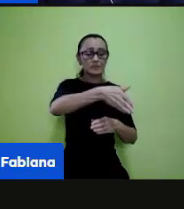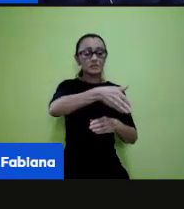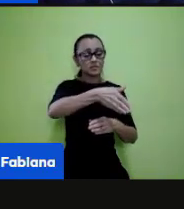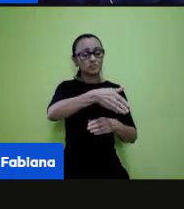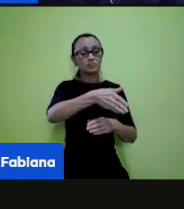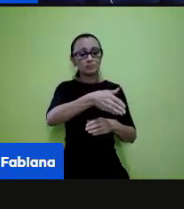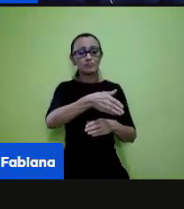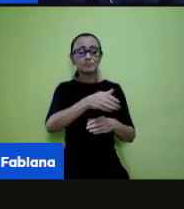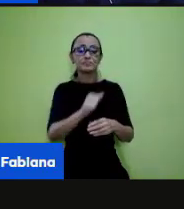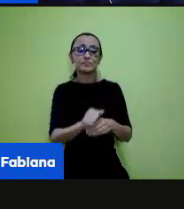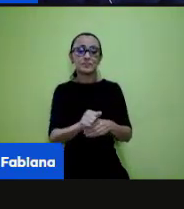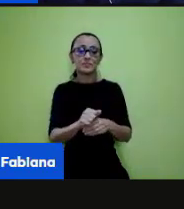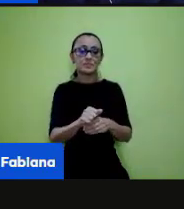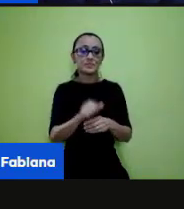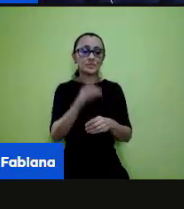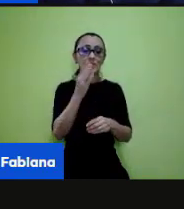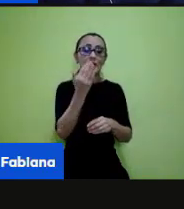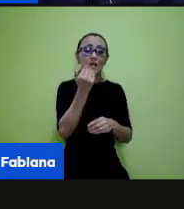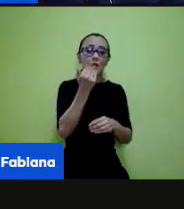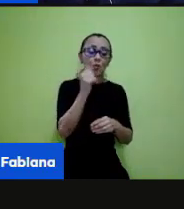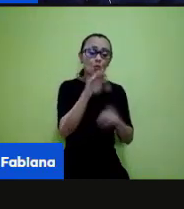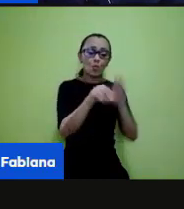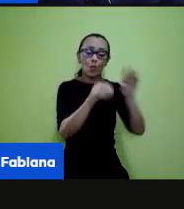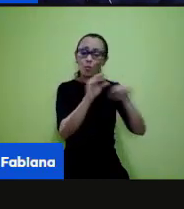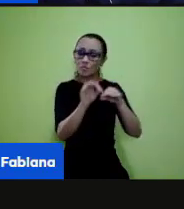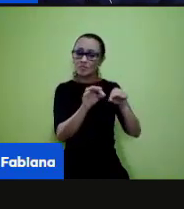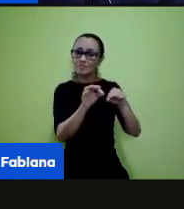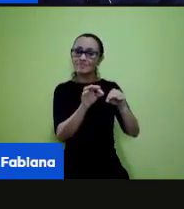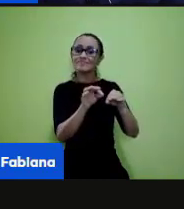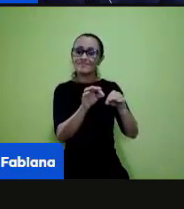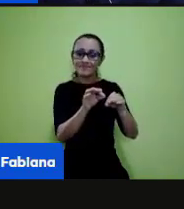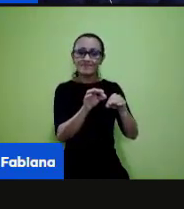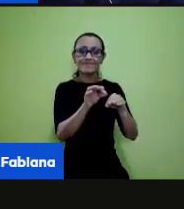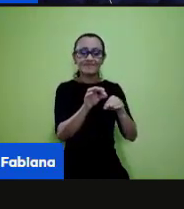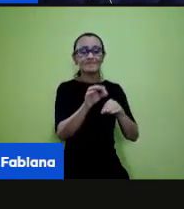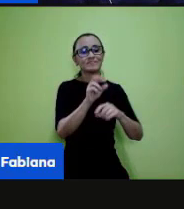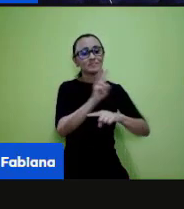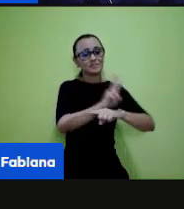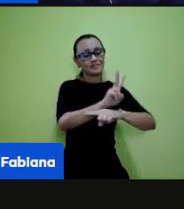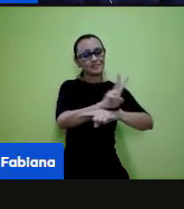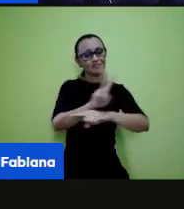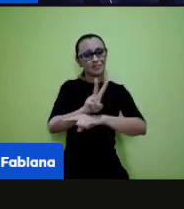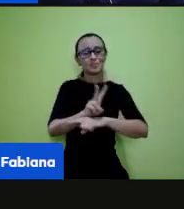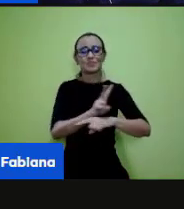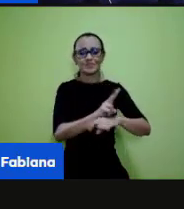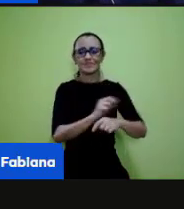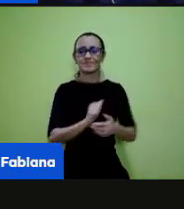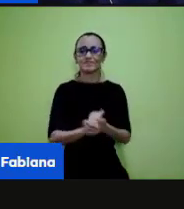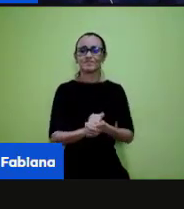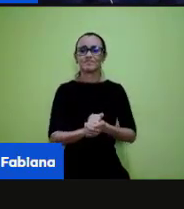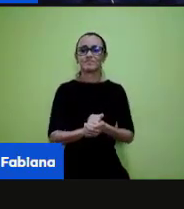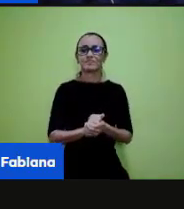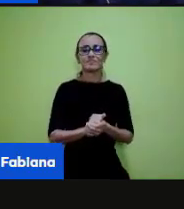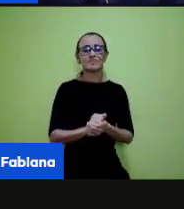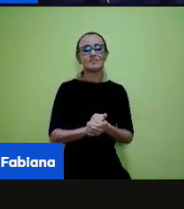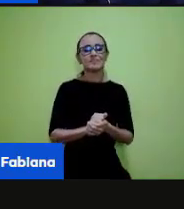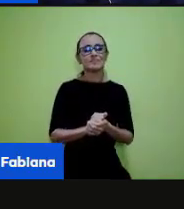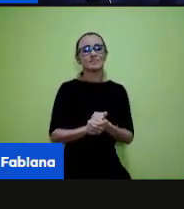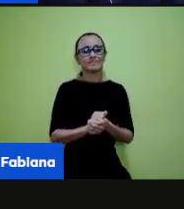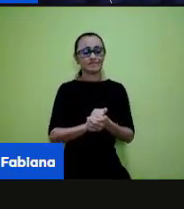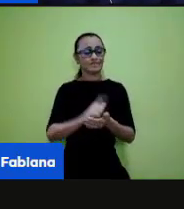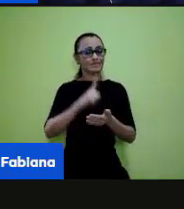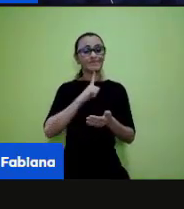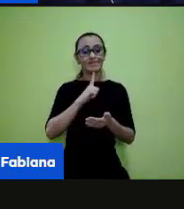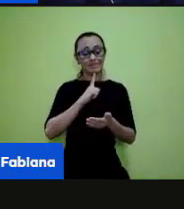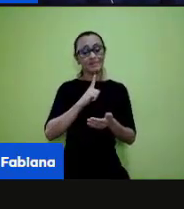são larvófagos, então eles fazem um controle biológico da larva do Aedes aegypti. Então, nós temos